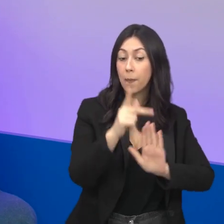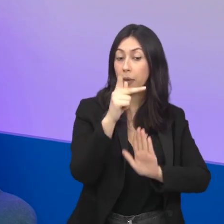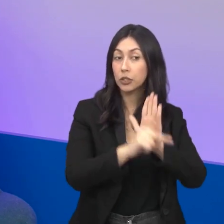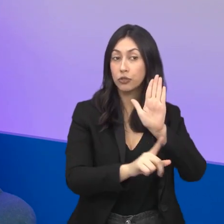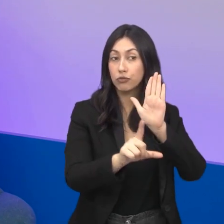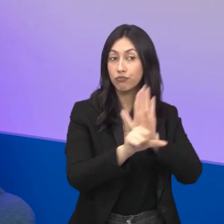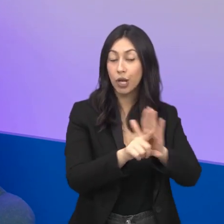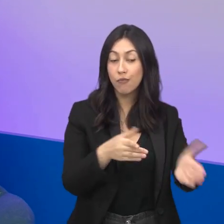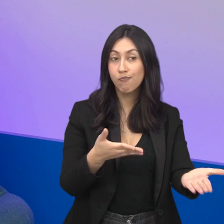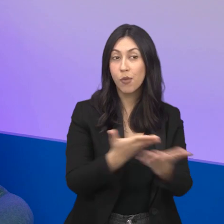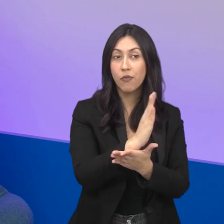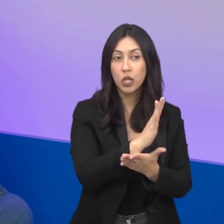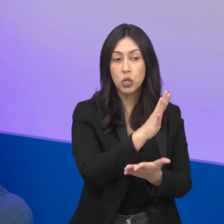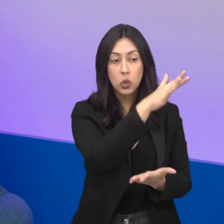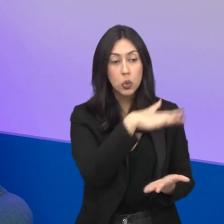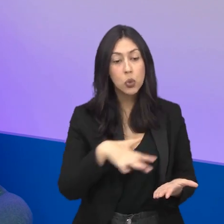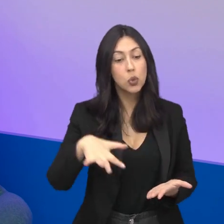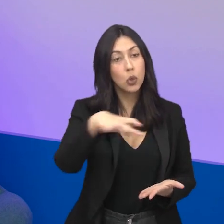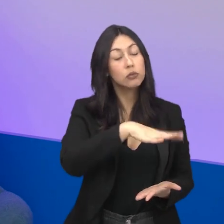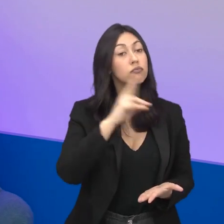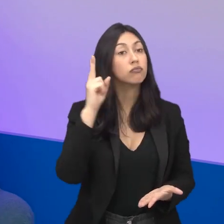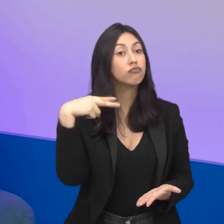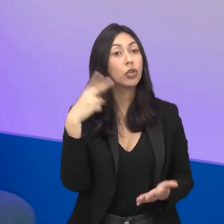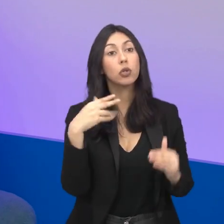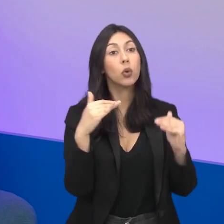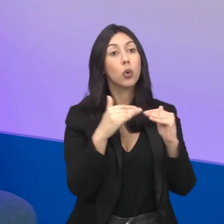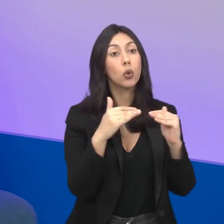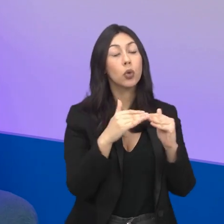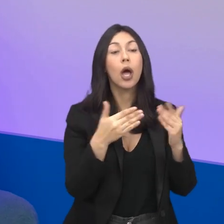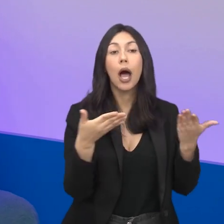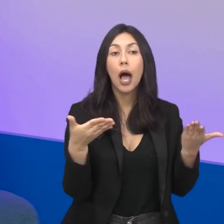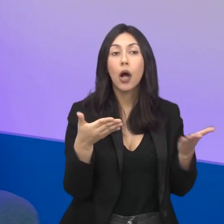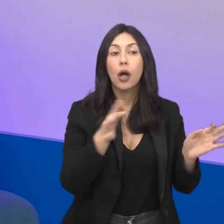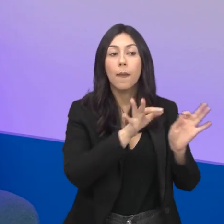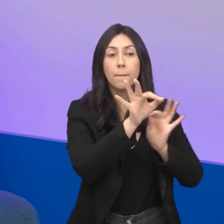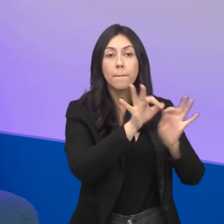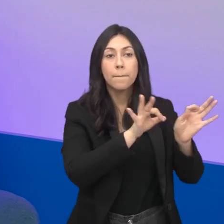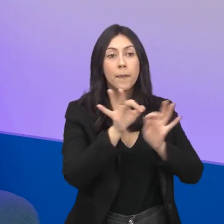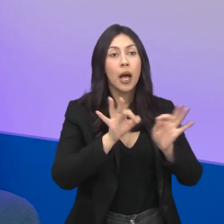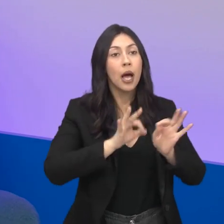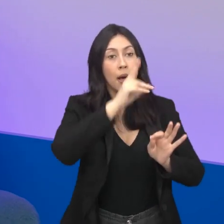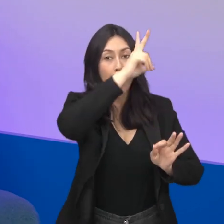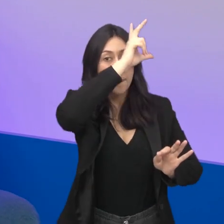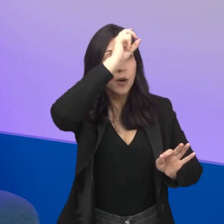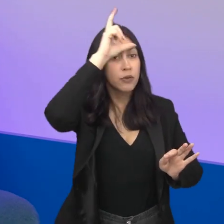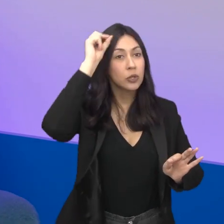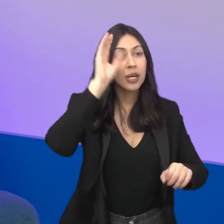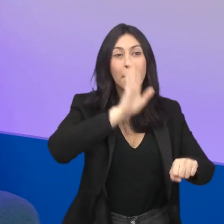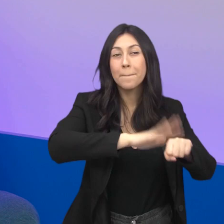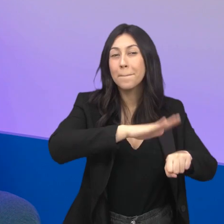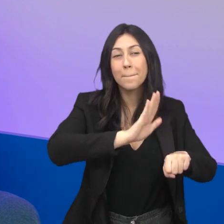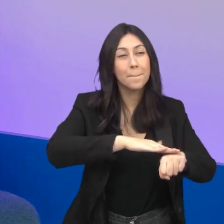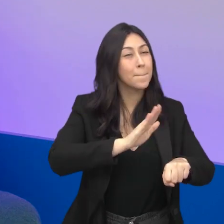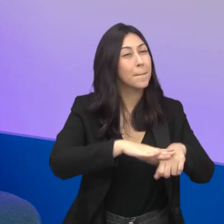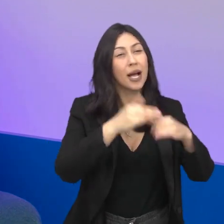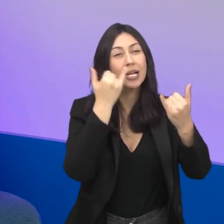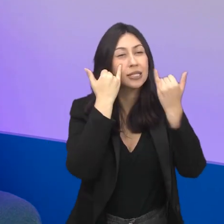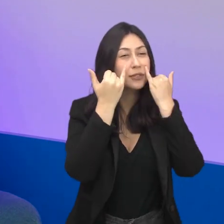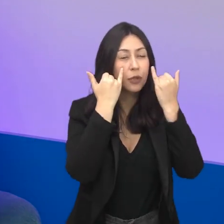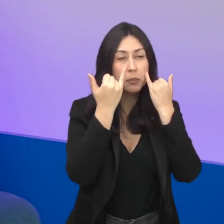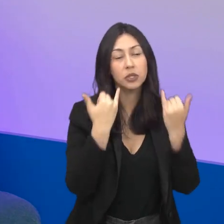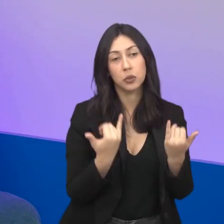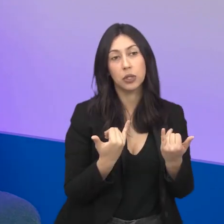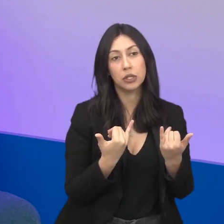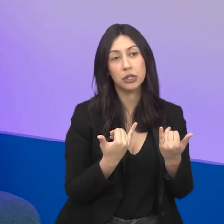aqui na Câmara Municipal de forma unânime, com o voto de todos os nossos colegas, que está em prazo de regulamentação pela Prefeitura, que traz ainda mais transparência do que